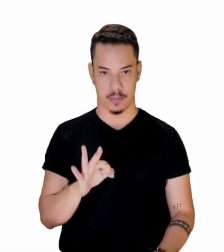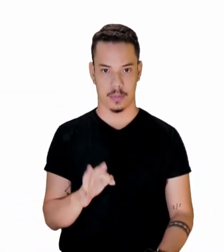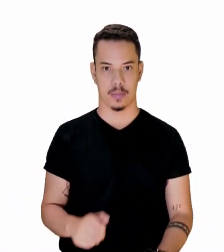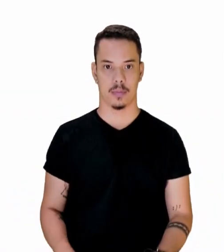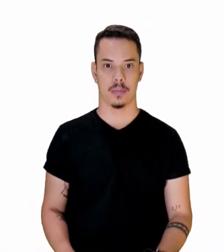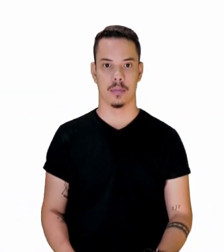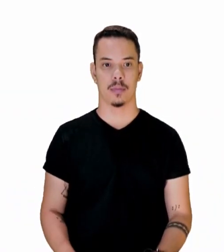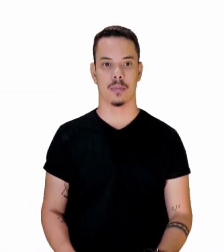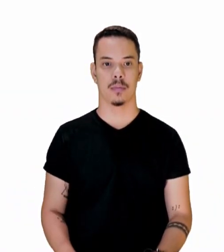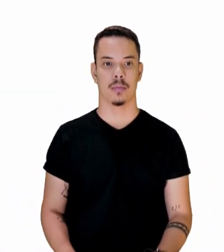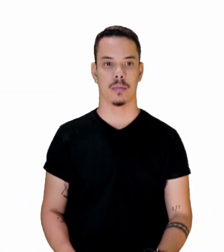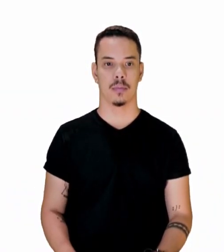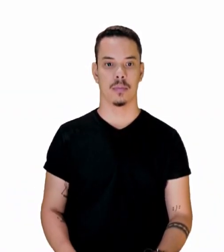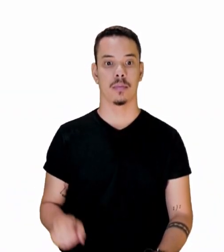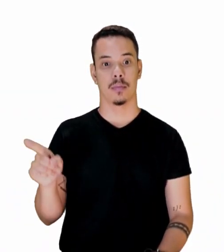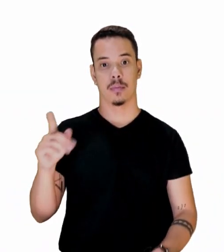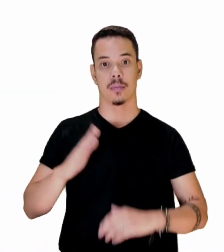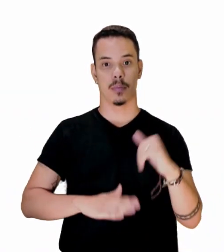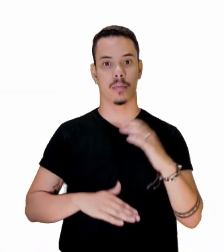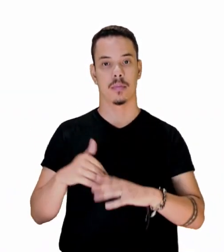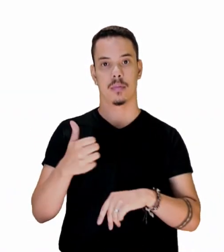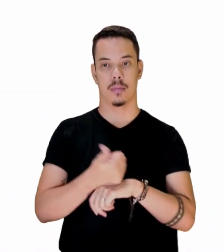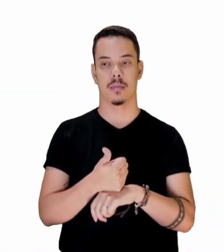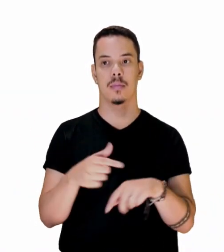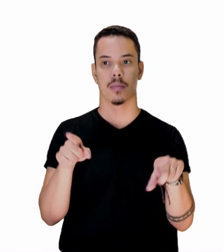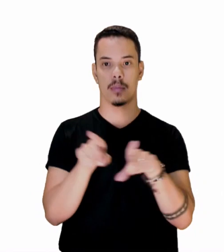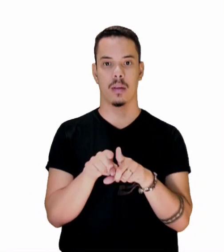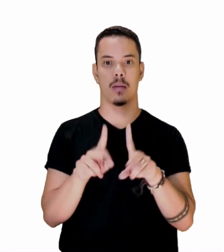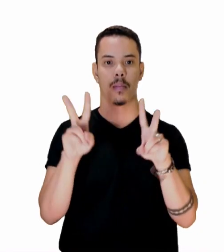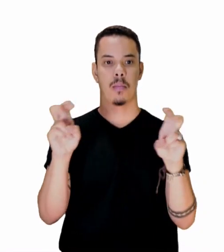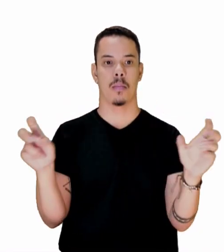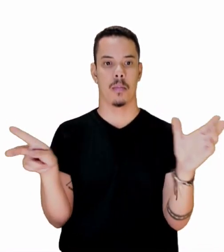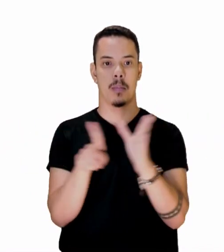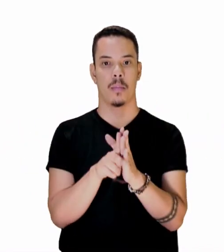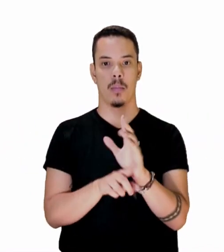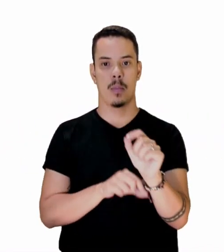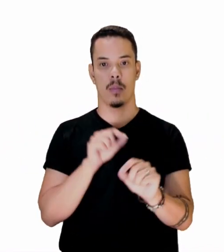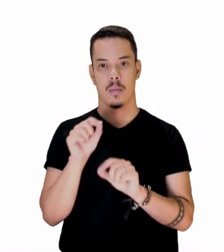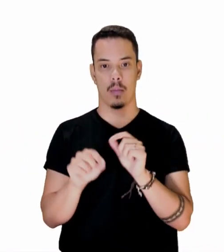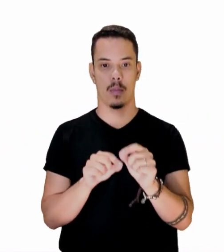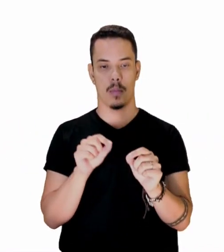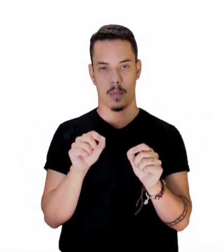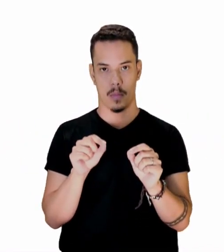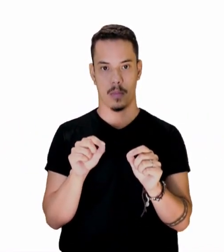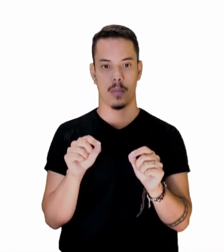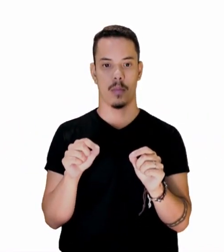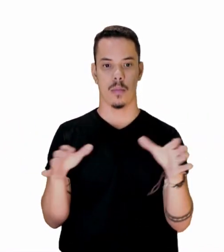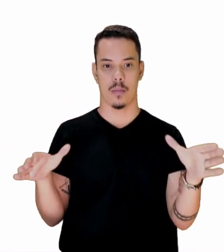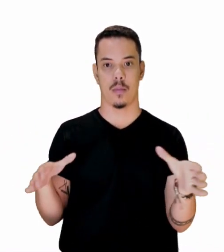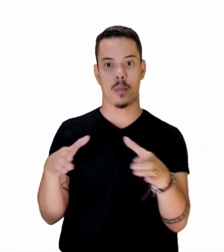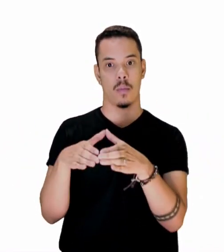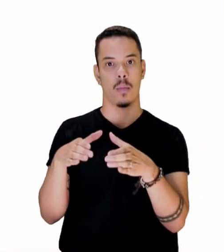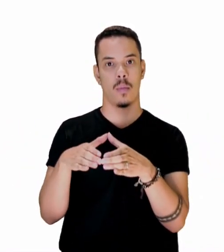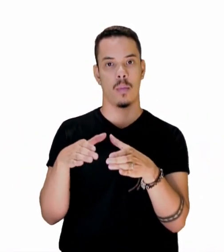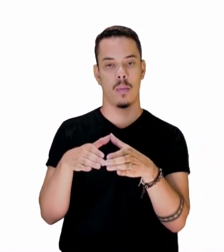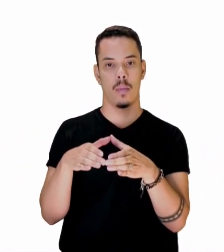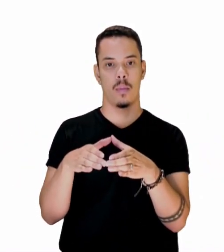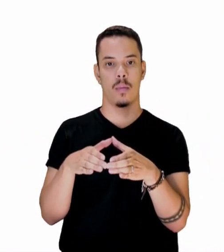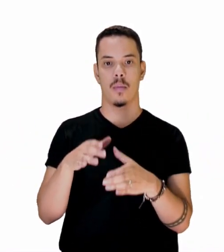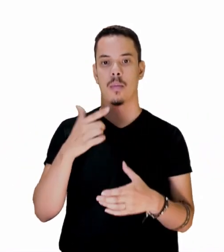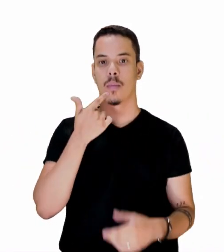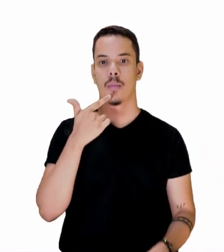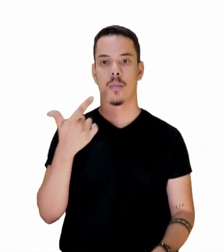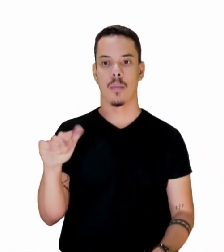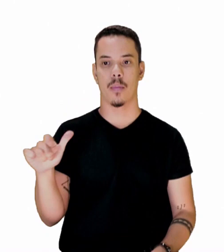Aqui, ó, o jargão profissional é da questão que diastrática, tá? Aqui a